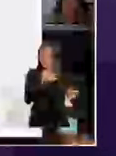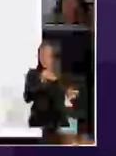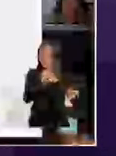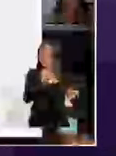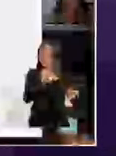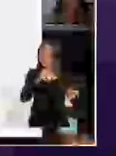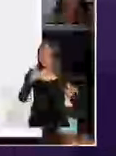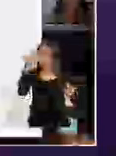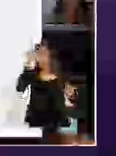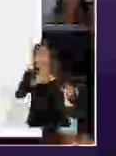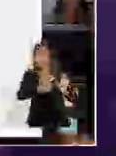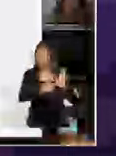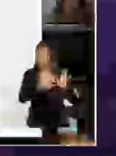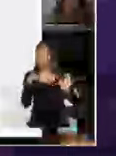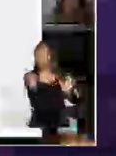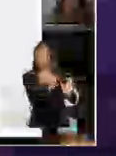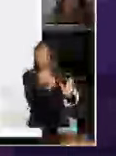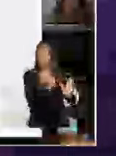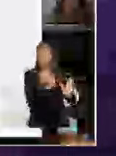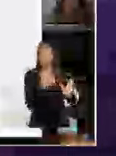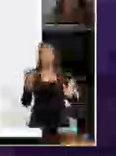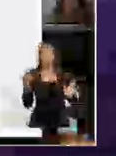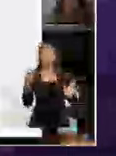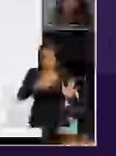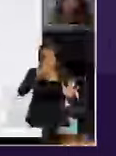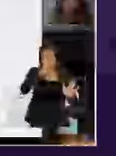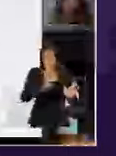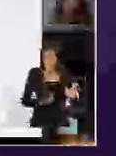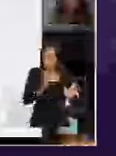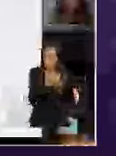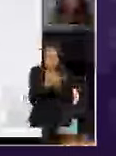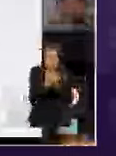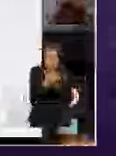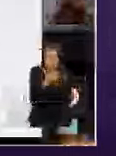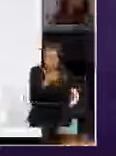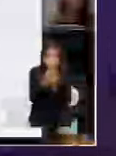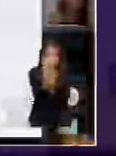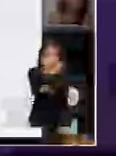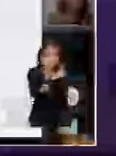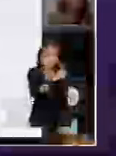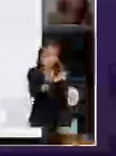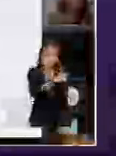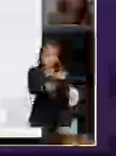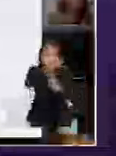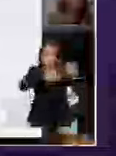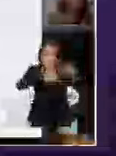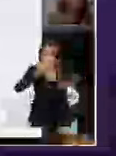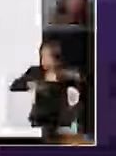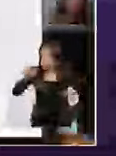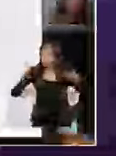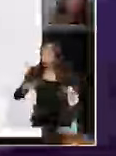estávamos caminhando para introdução dessa imunização na nossa população e já estávamos